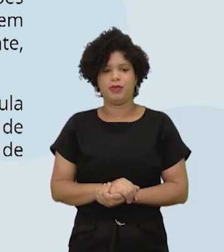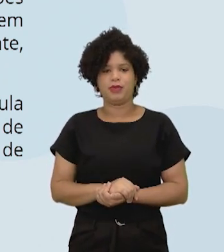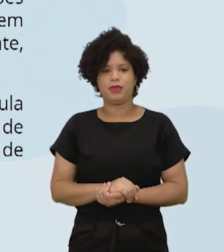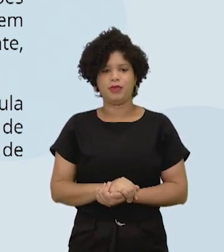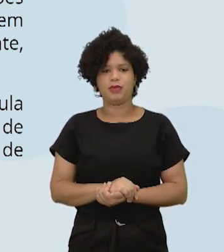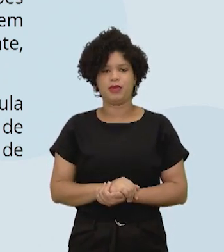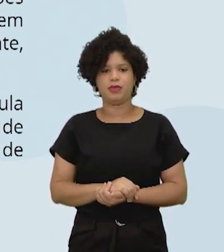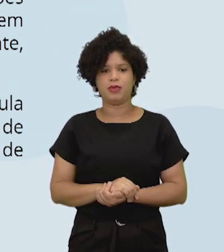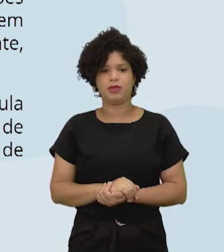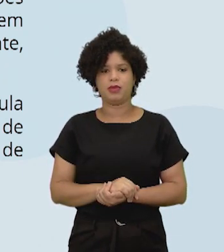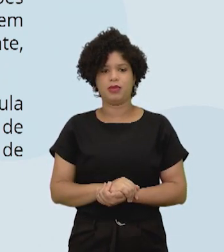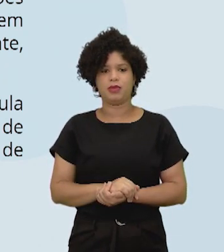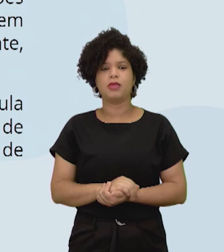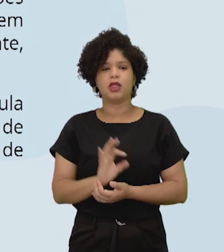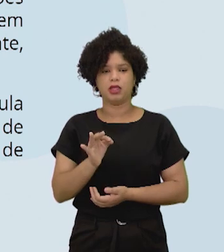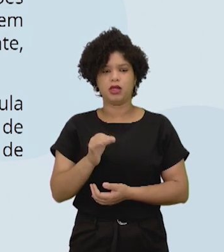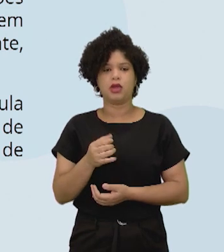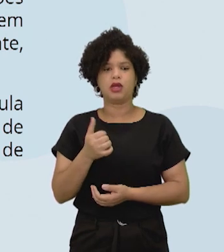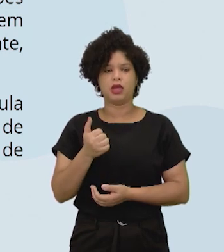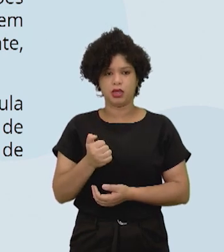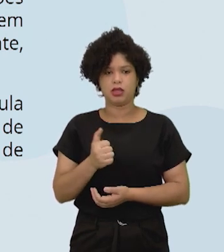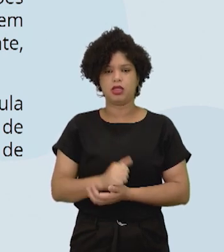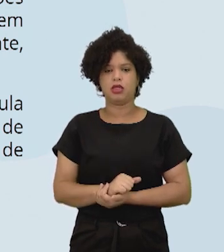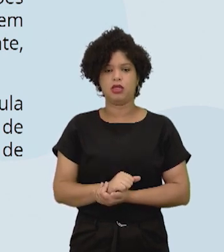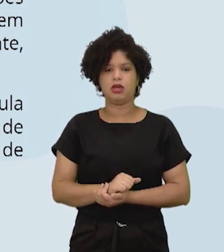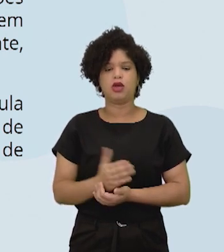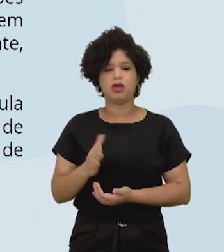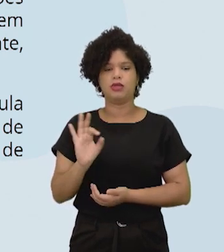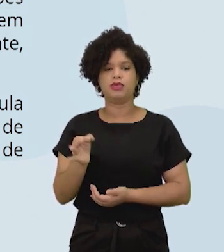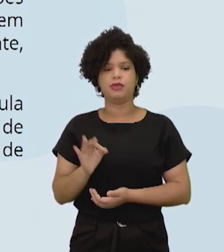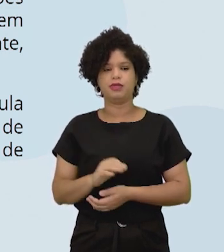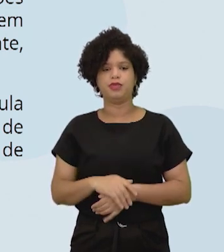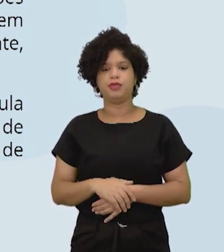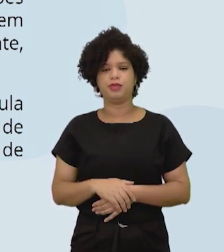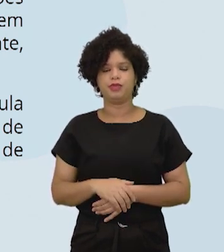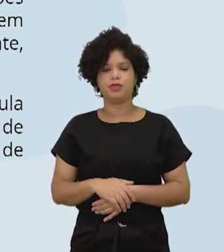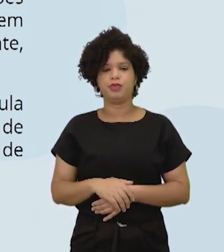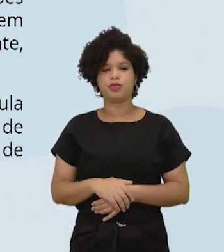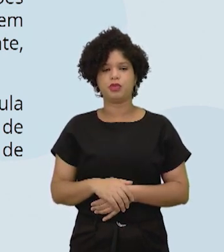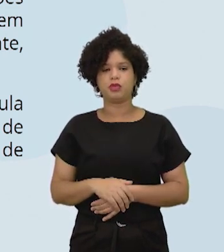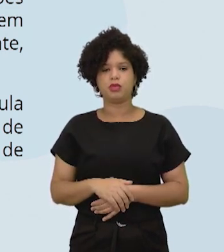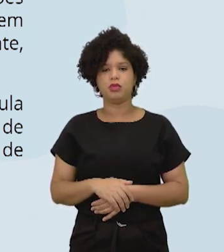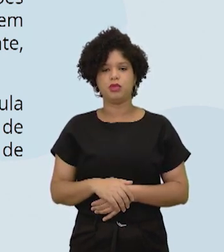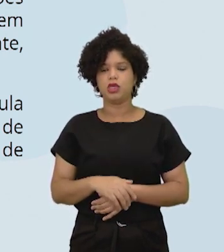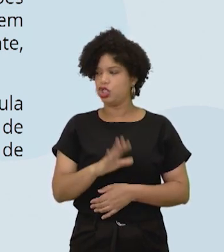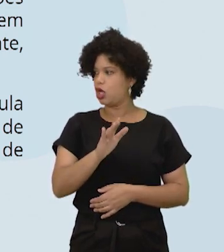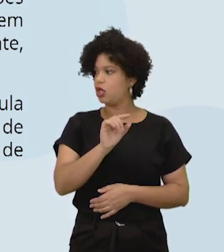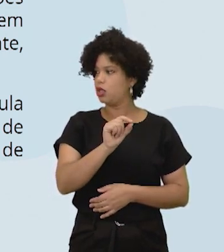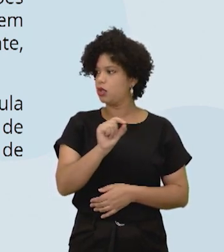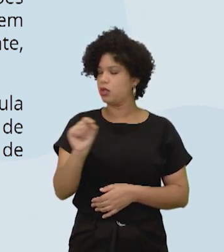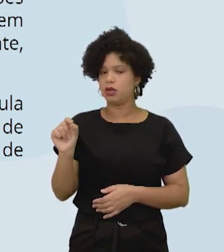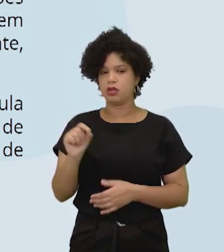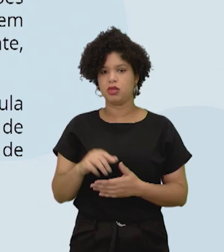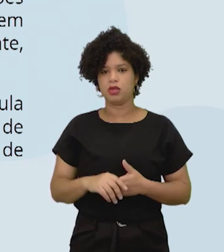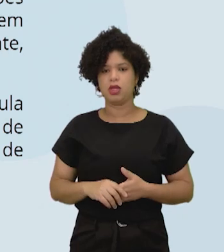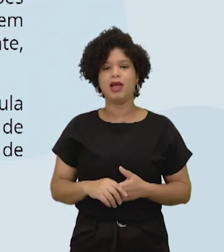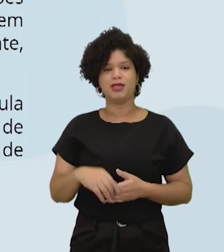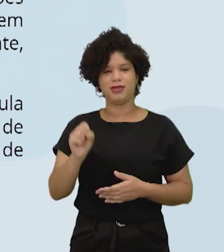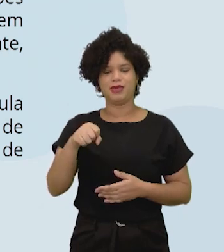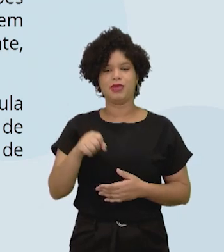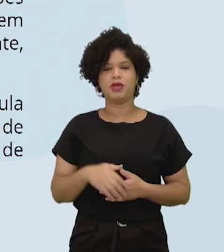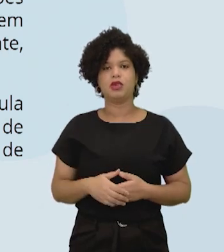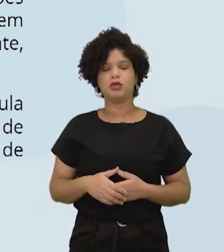Caneta. Caneta, beleza. E aí, pronto, já está feito. Aí se eu fizer aqui já vai? Vai. Tenta aí, vamos lá.